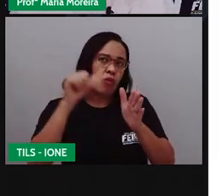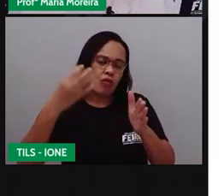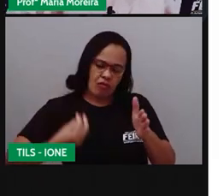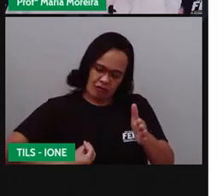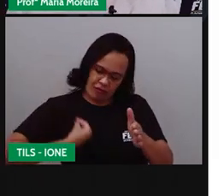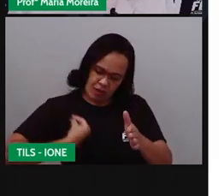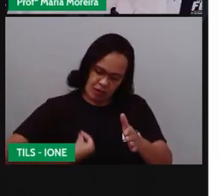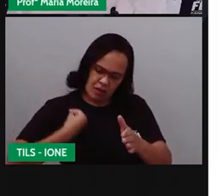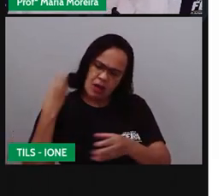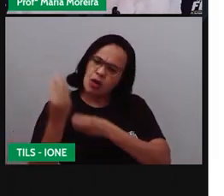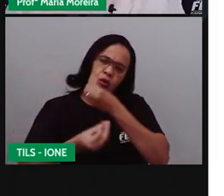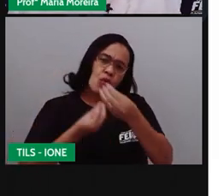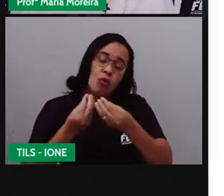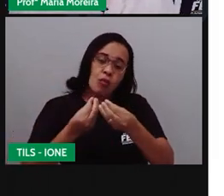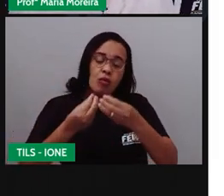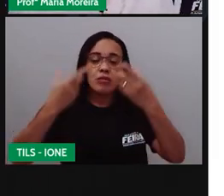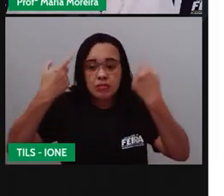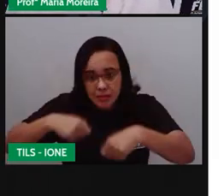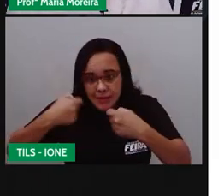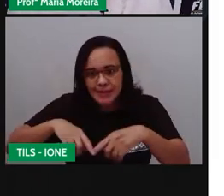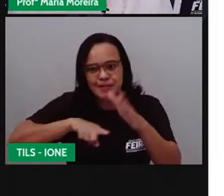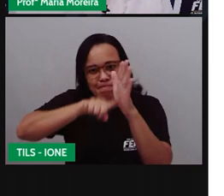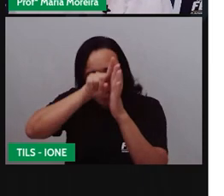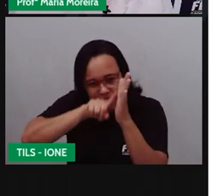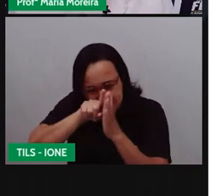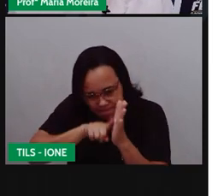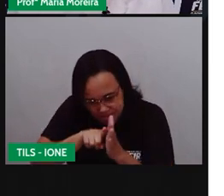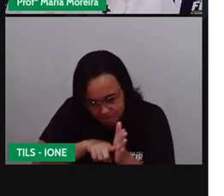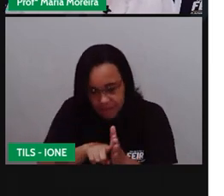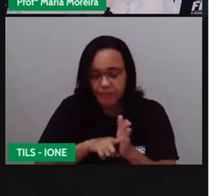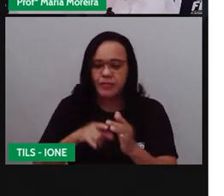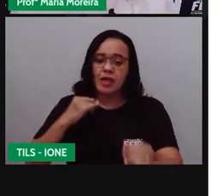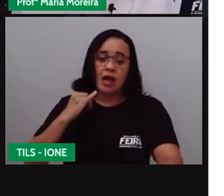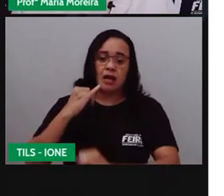preciso pesquisar. E onde é que eu vou pesquisar? Na internet. Então, eu